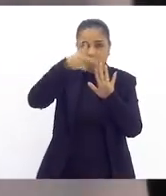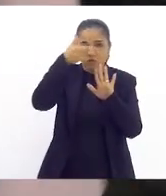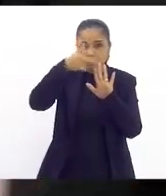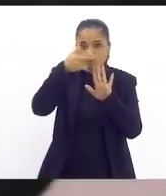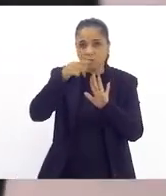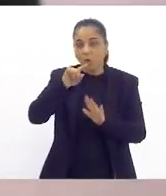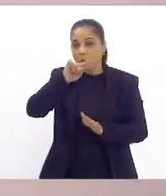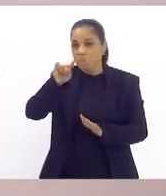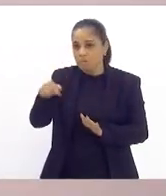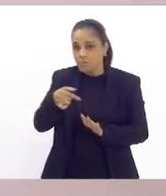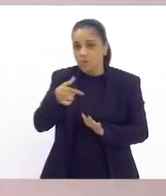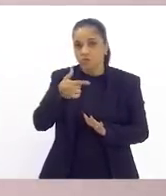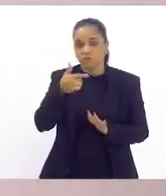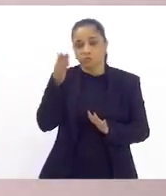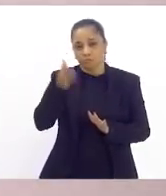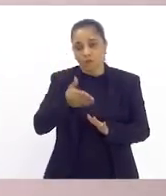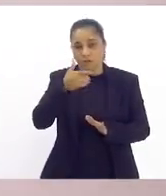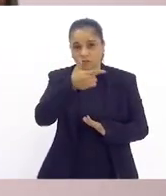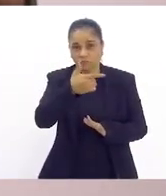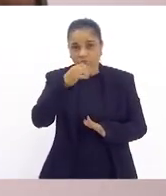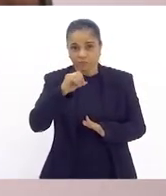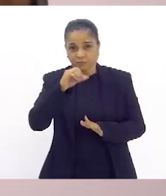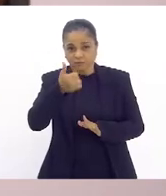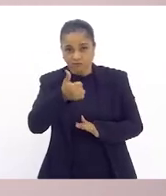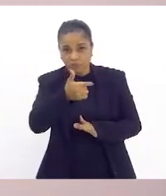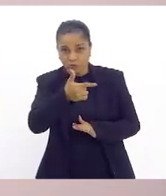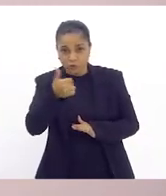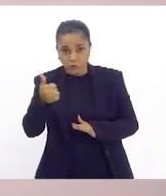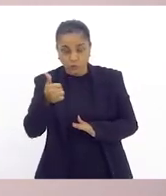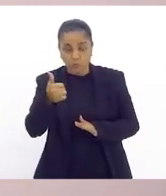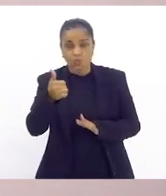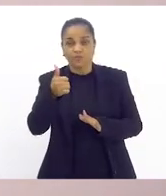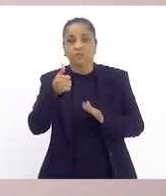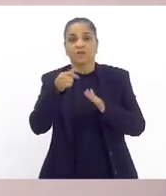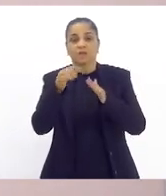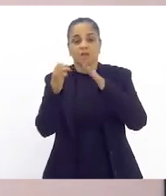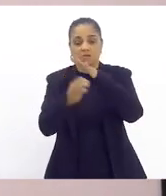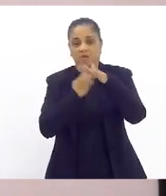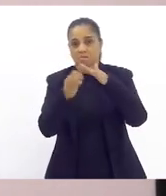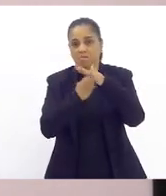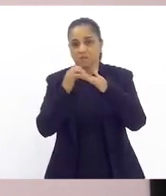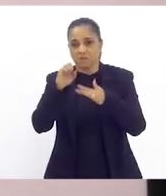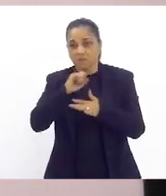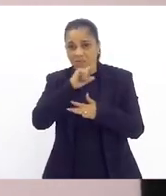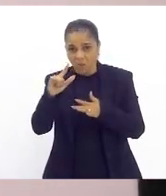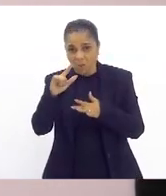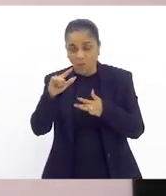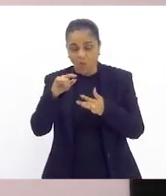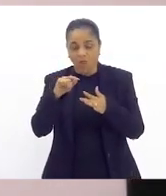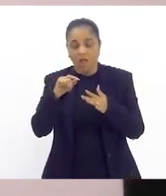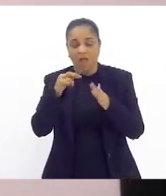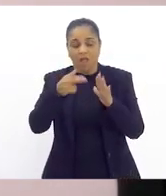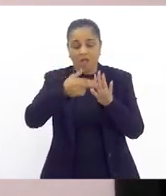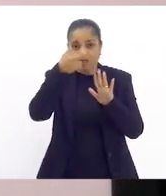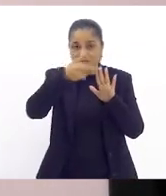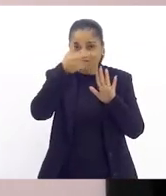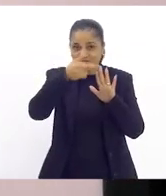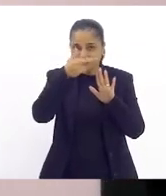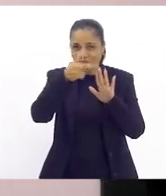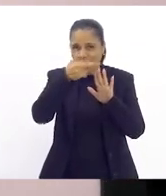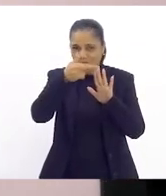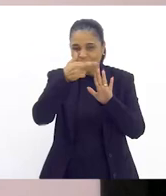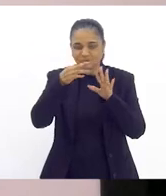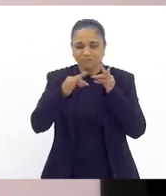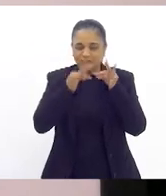de 2021 com relação a concessionária a resolução Ela é maravilhosa nos procedimentos ela trata